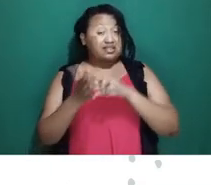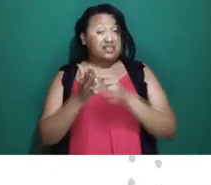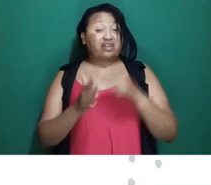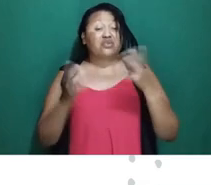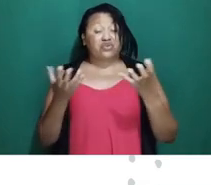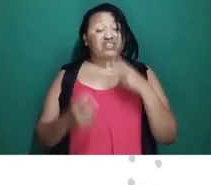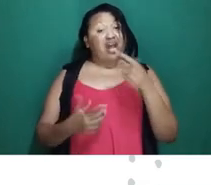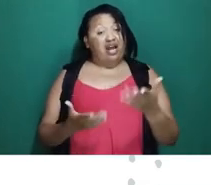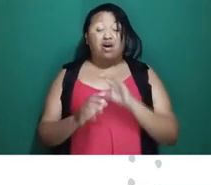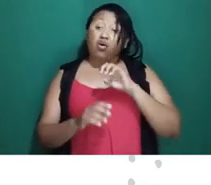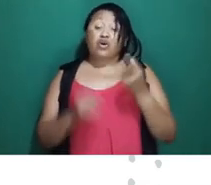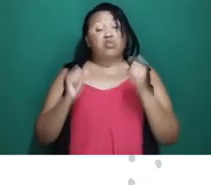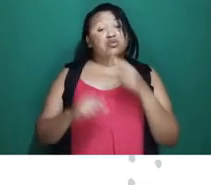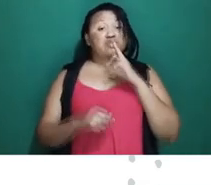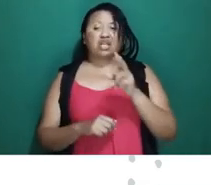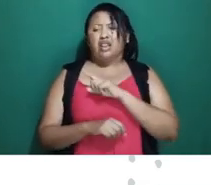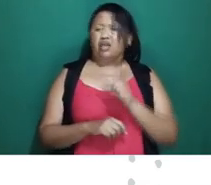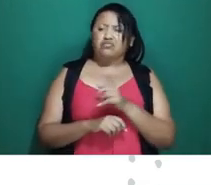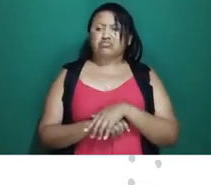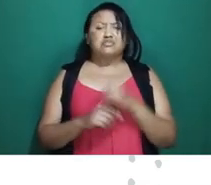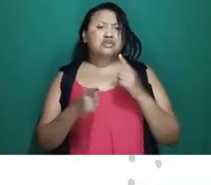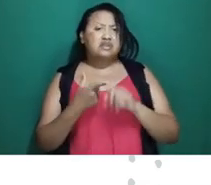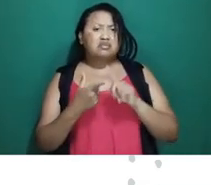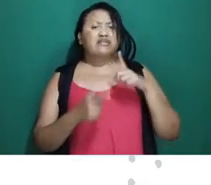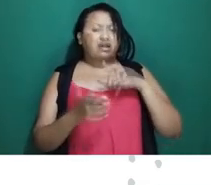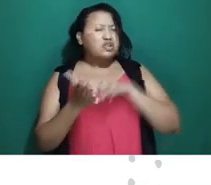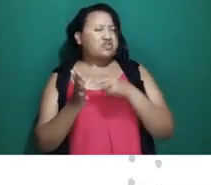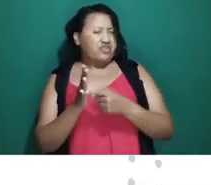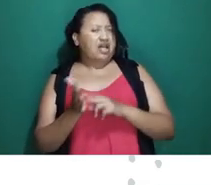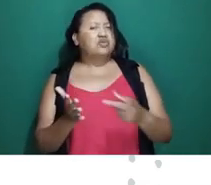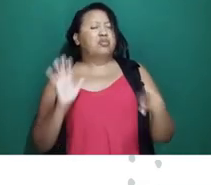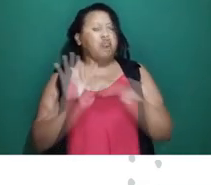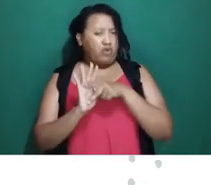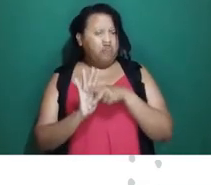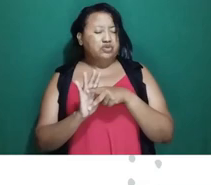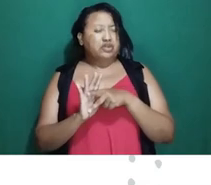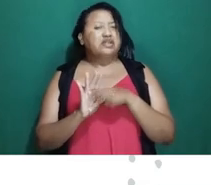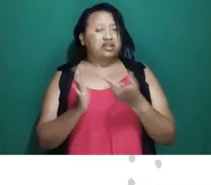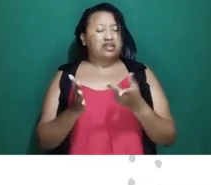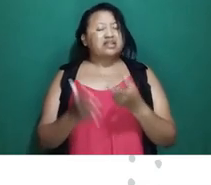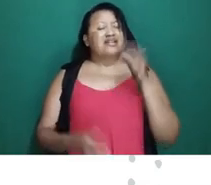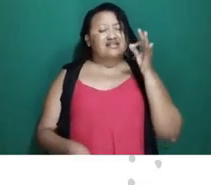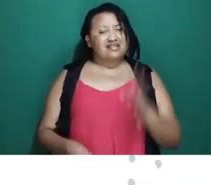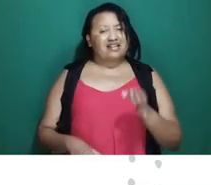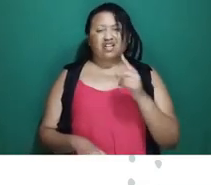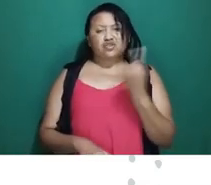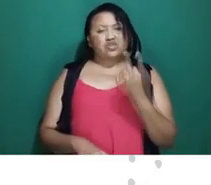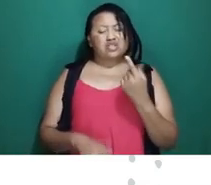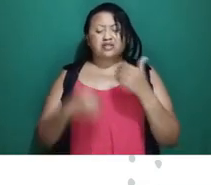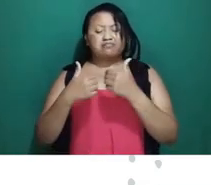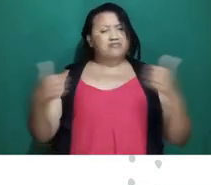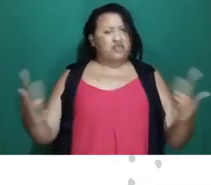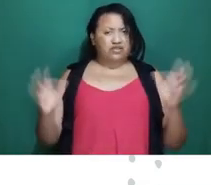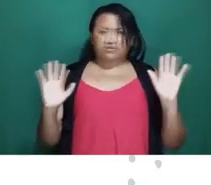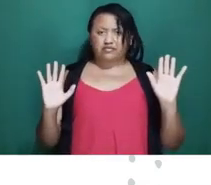ou eu posso responder não que também tem sentido próprio e funciona sozinha isolada né